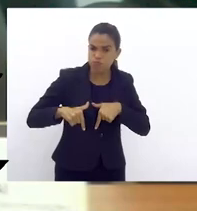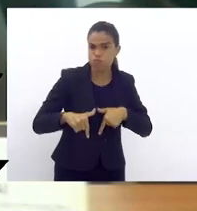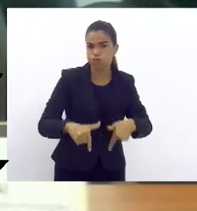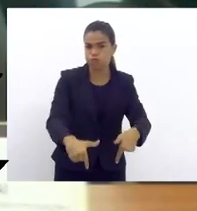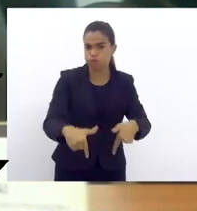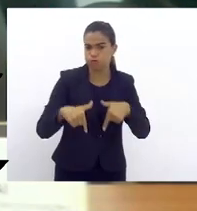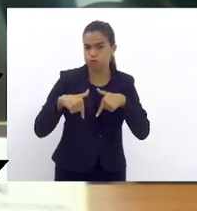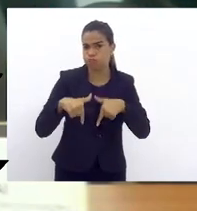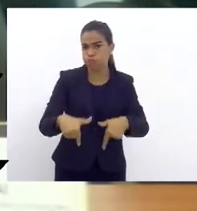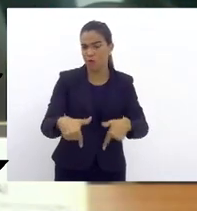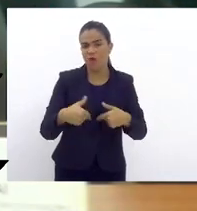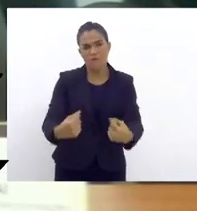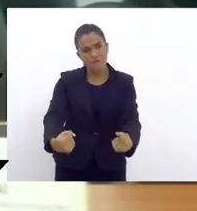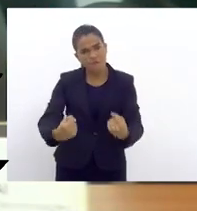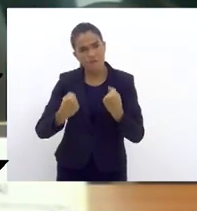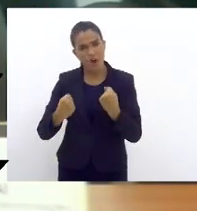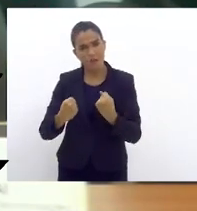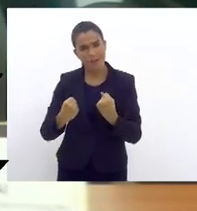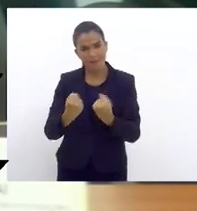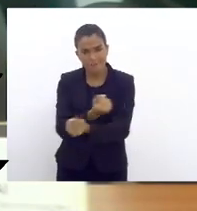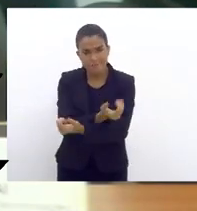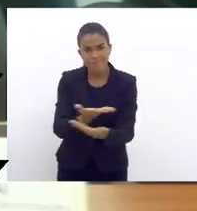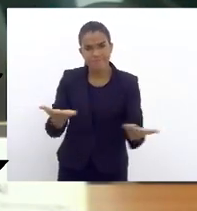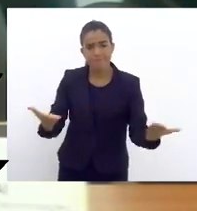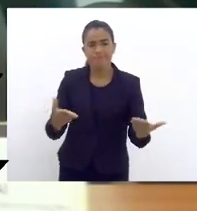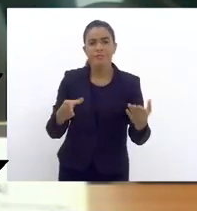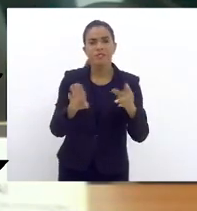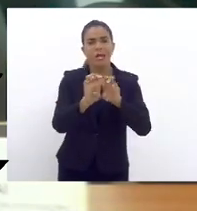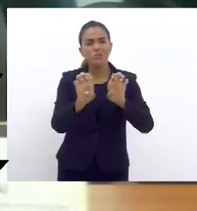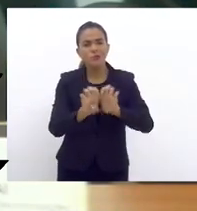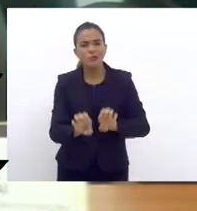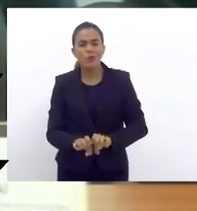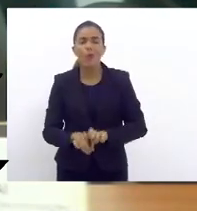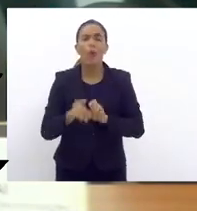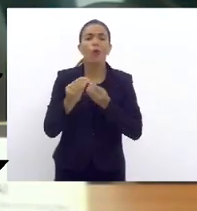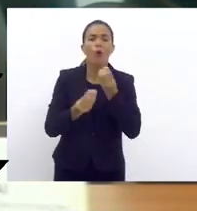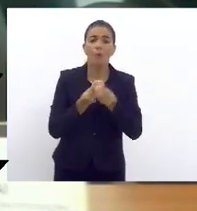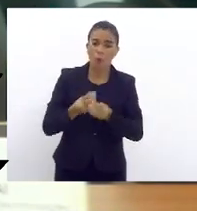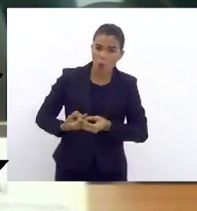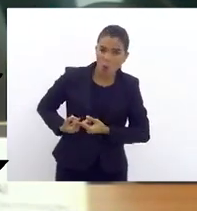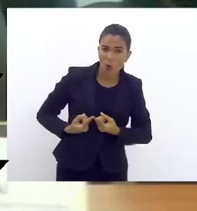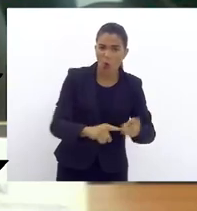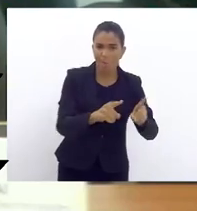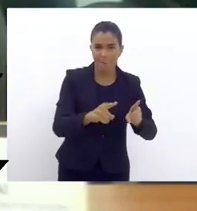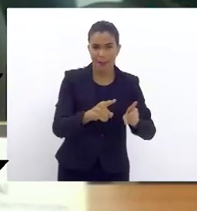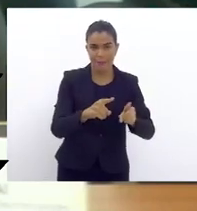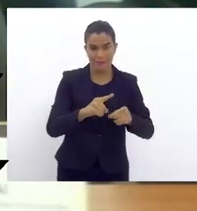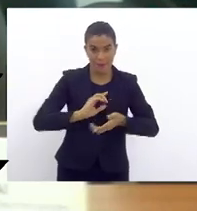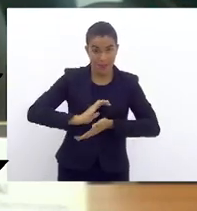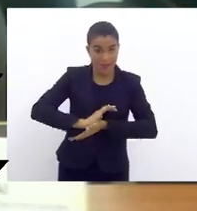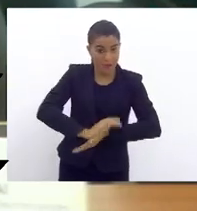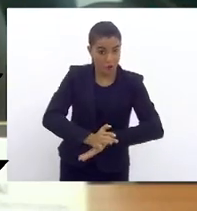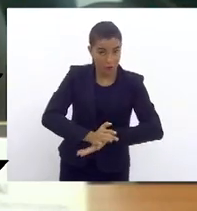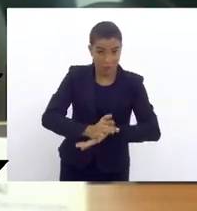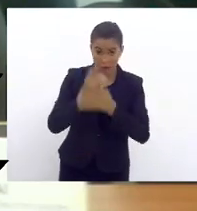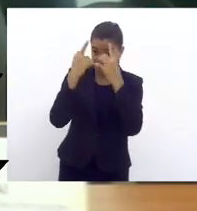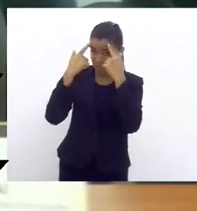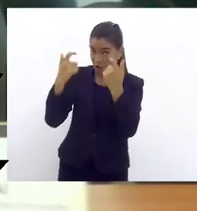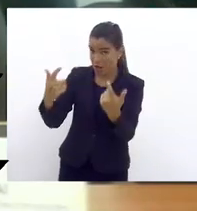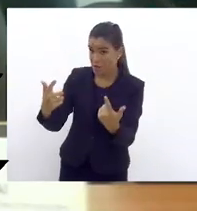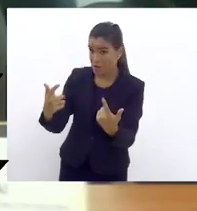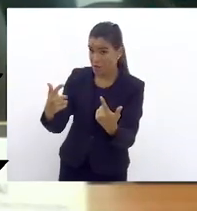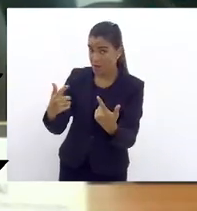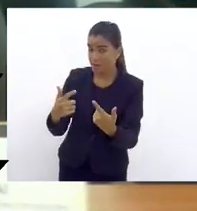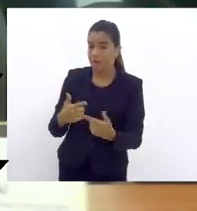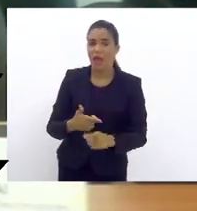da do fortalecimento das estruturas de combate à intolerância de combate à intolerância de forma violenta com